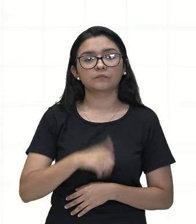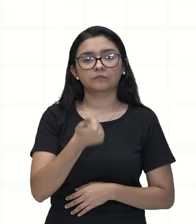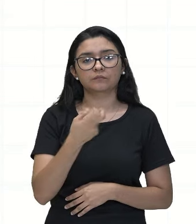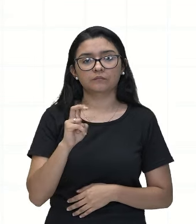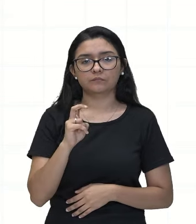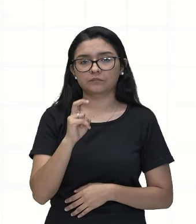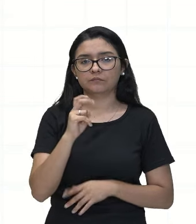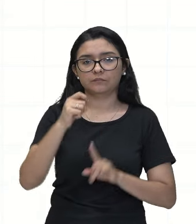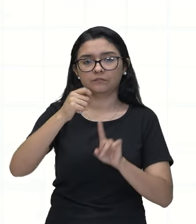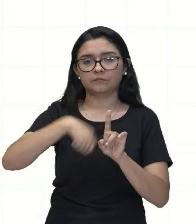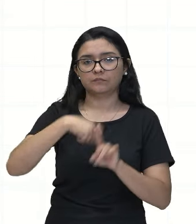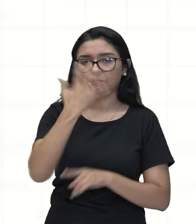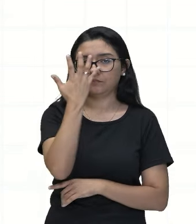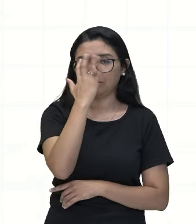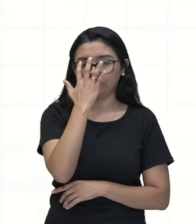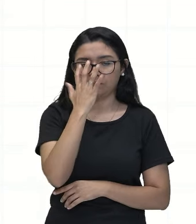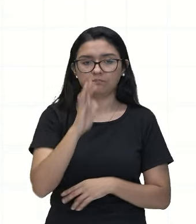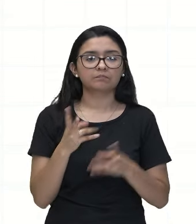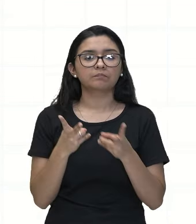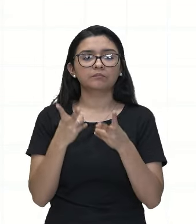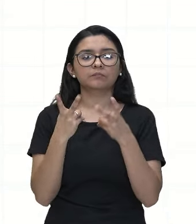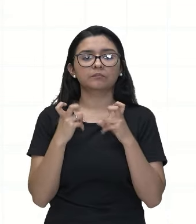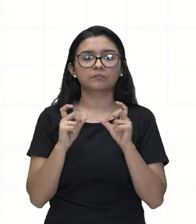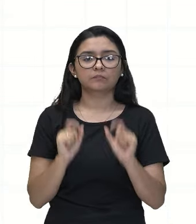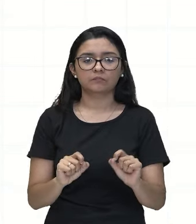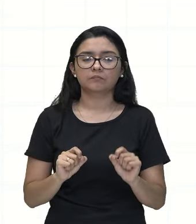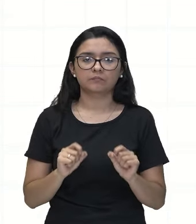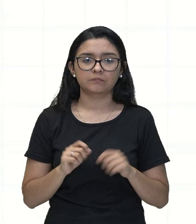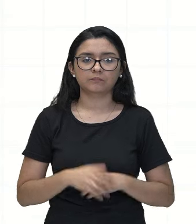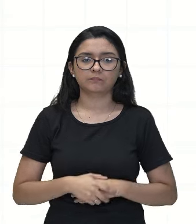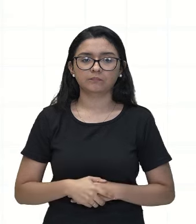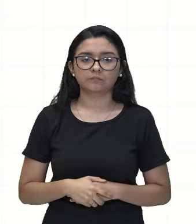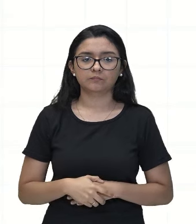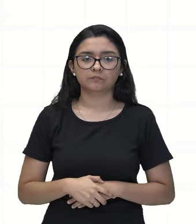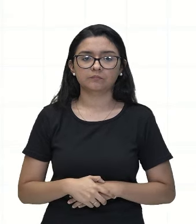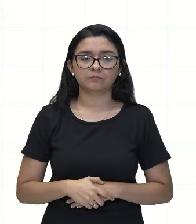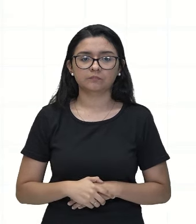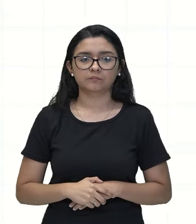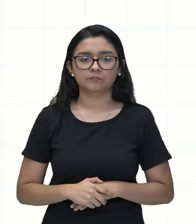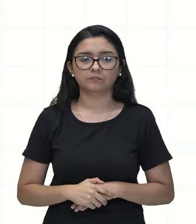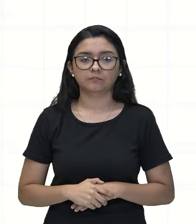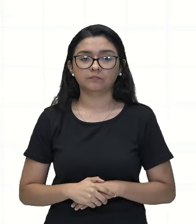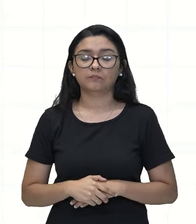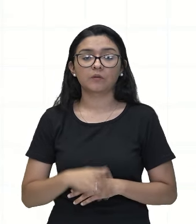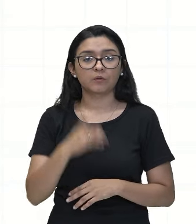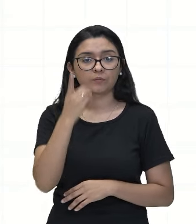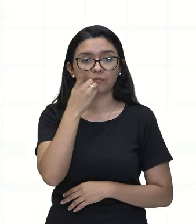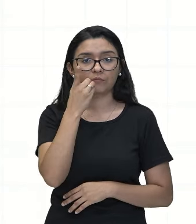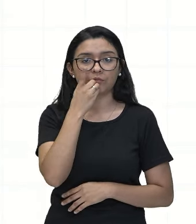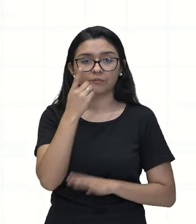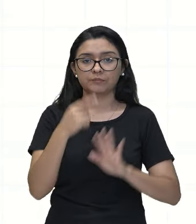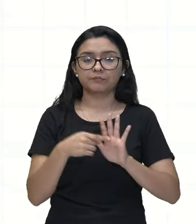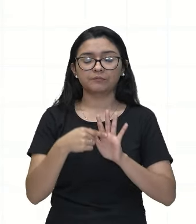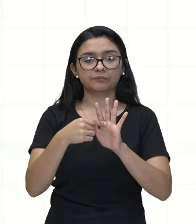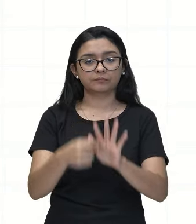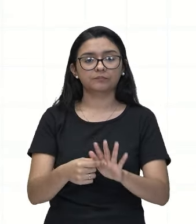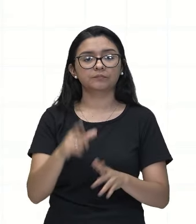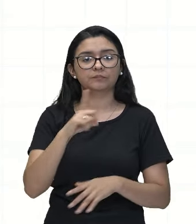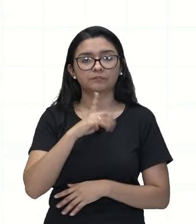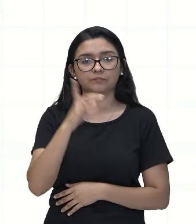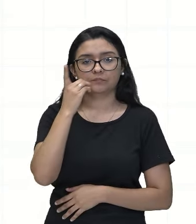fevereiro Observe que aqui que que eu vou est vai vai estar observando aí a questão da data né Nós temos